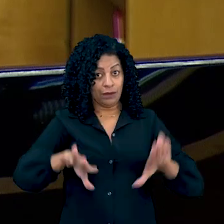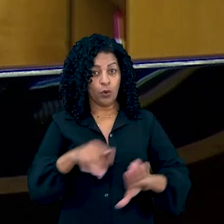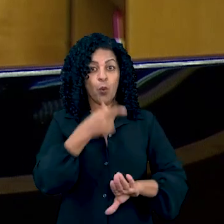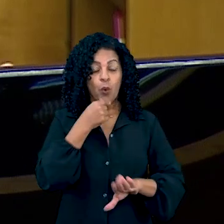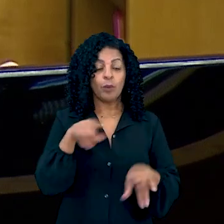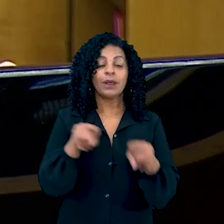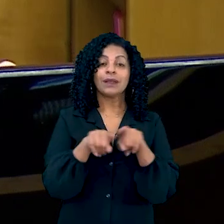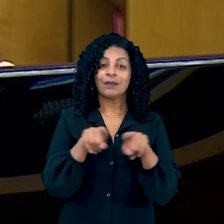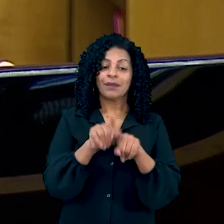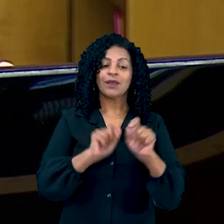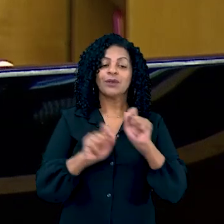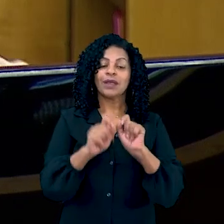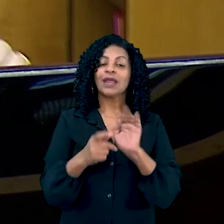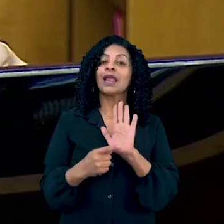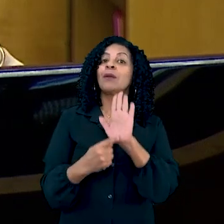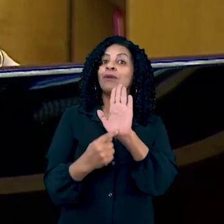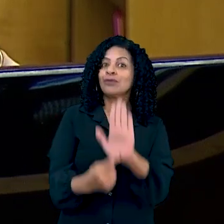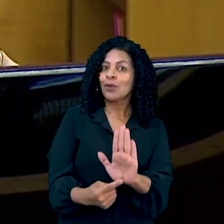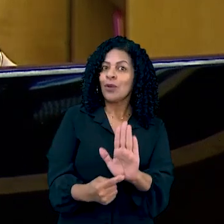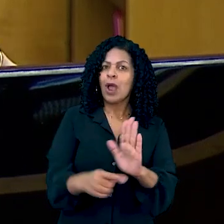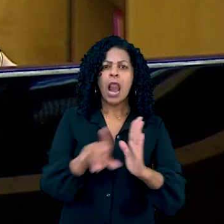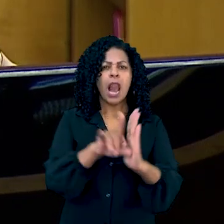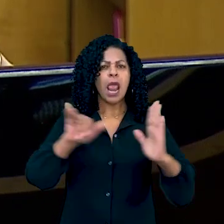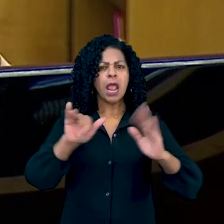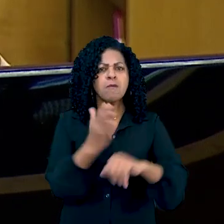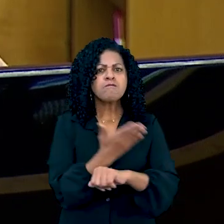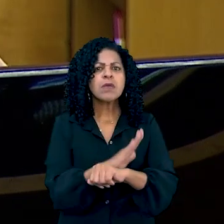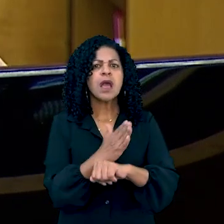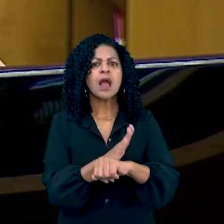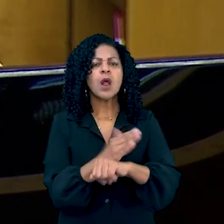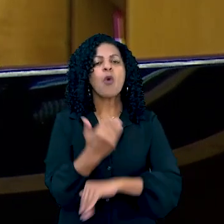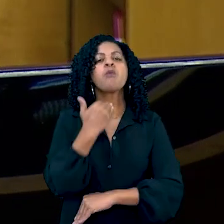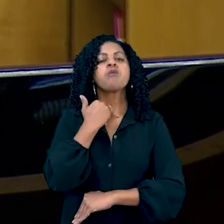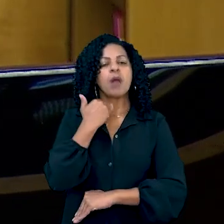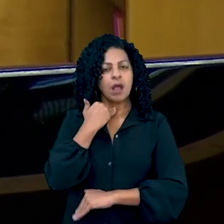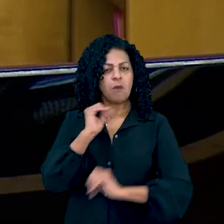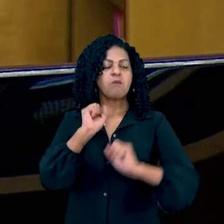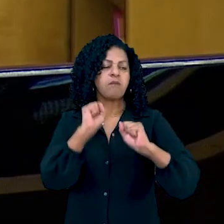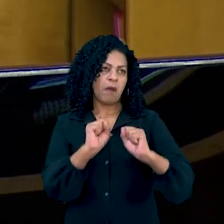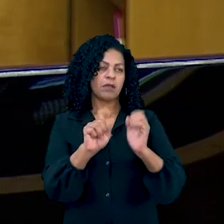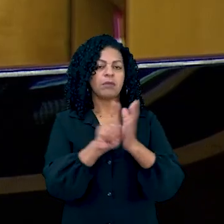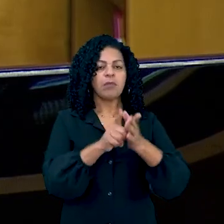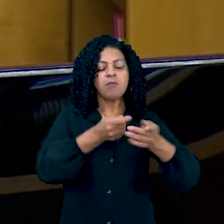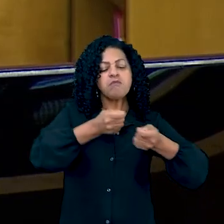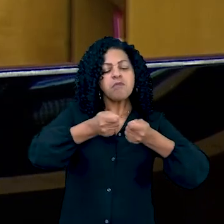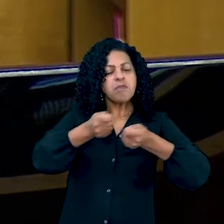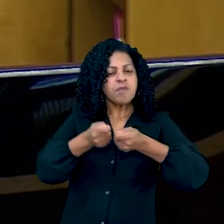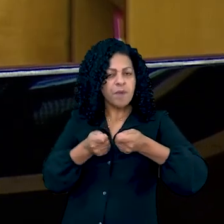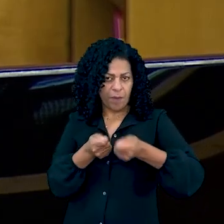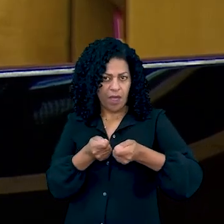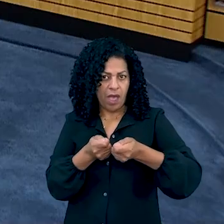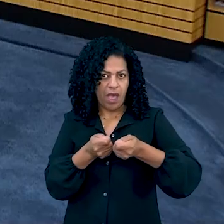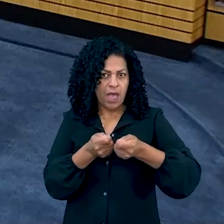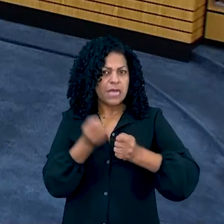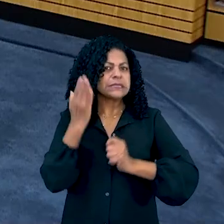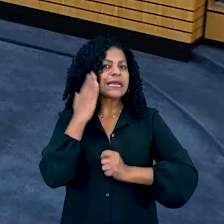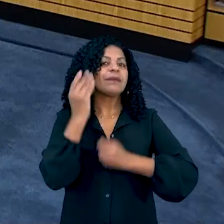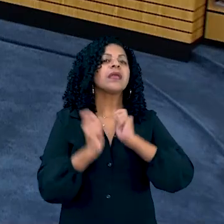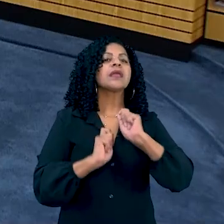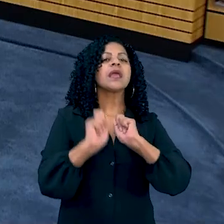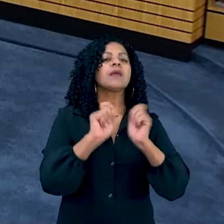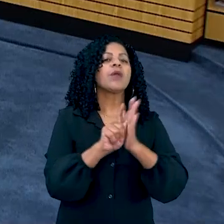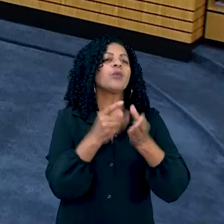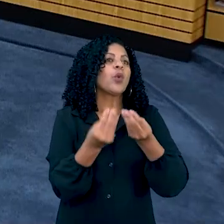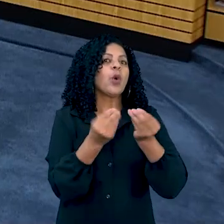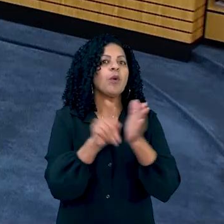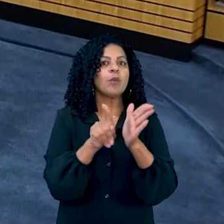ministro observou ainda que a prática prevista em lei permite que os bancos tenham mecanismos de controle para